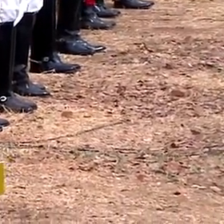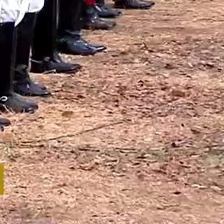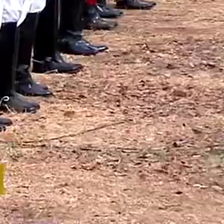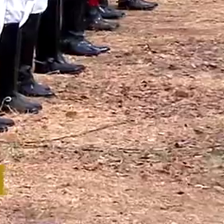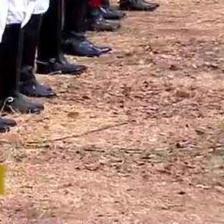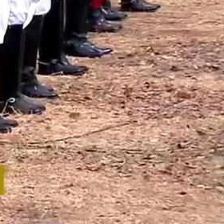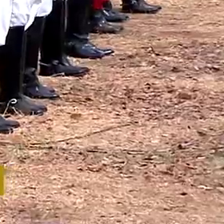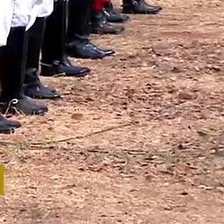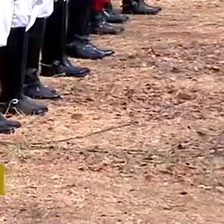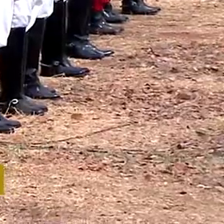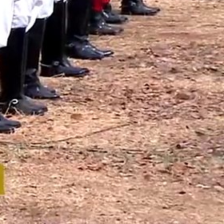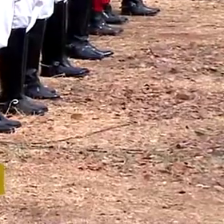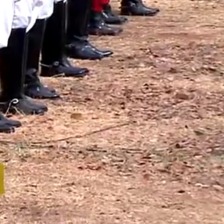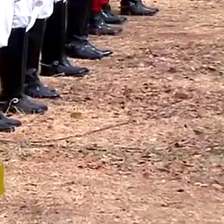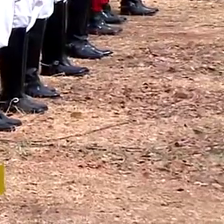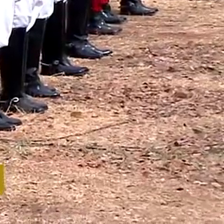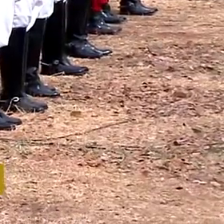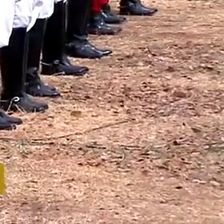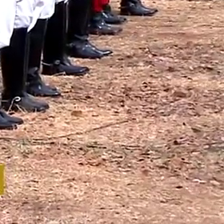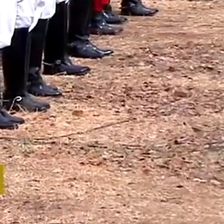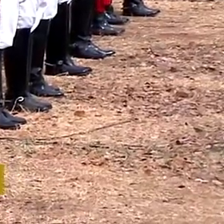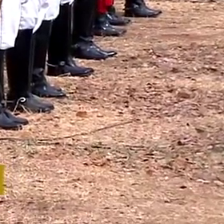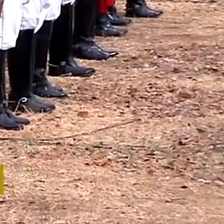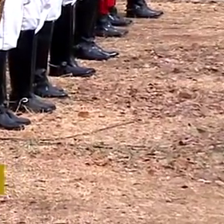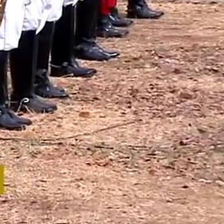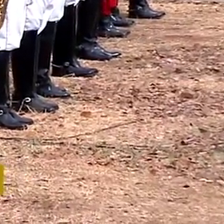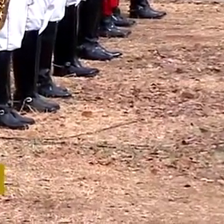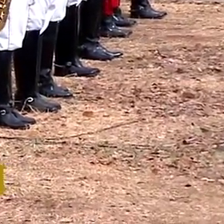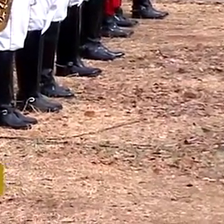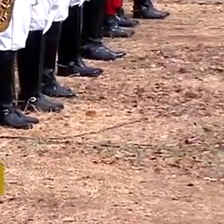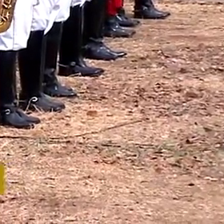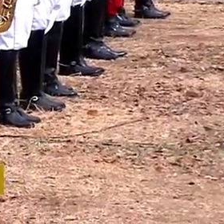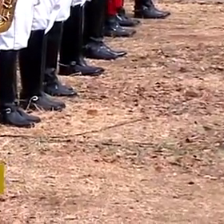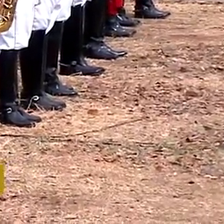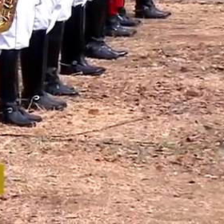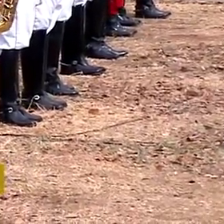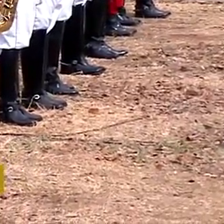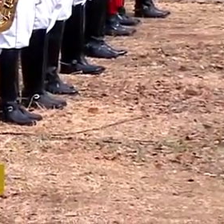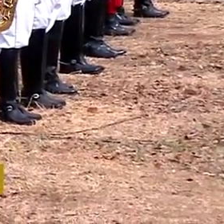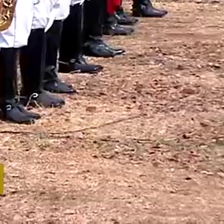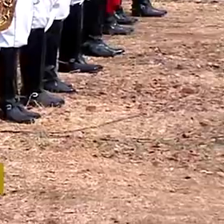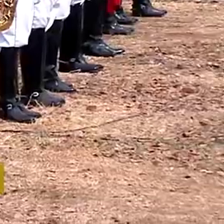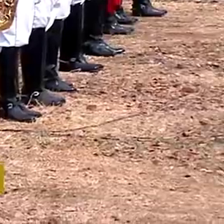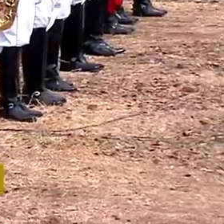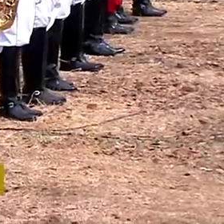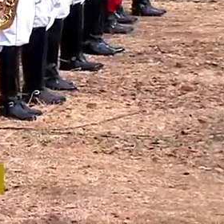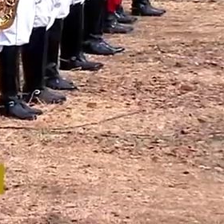Thank you.